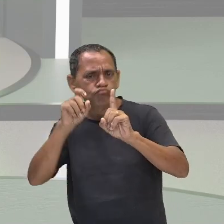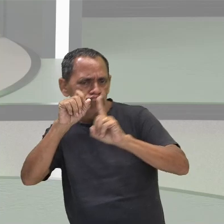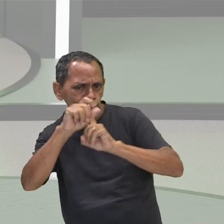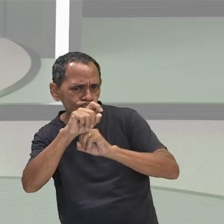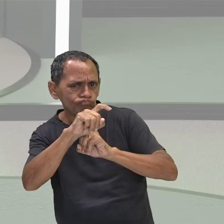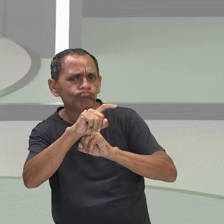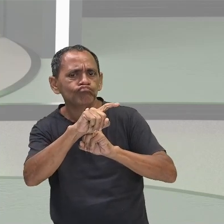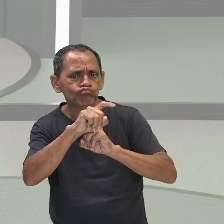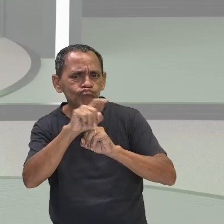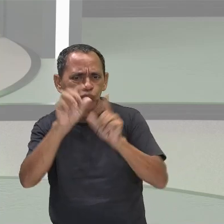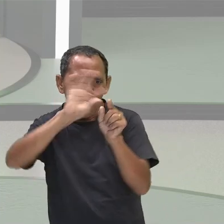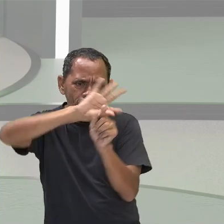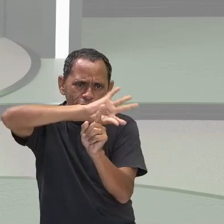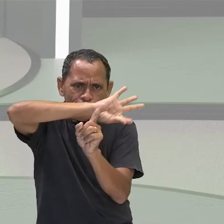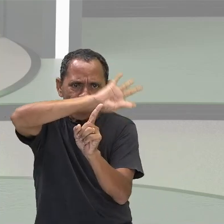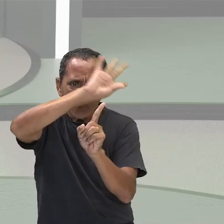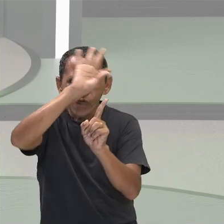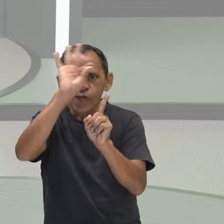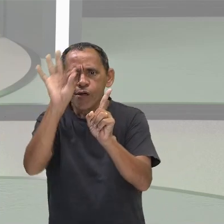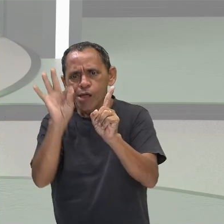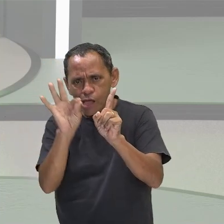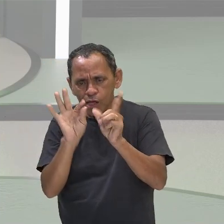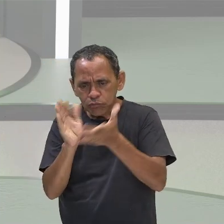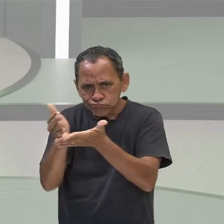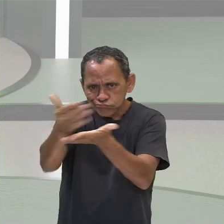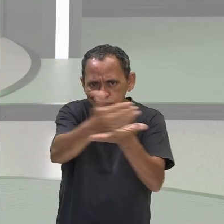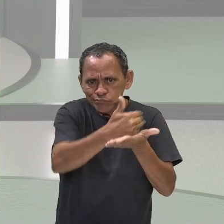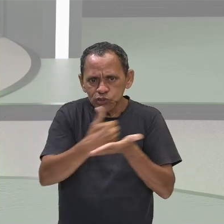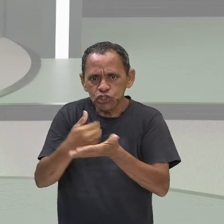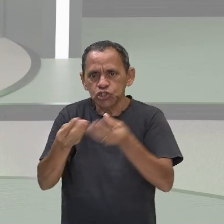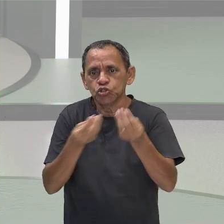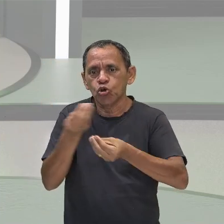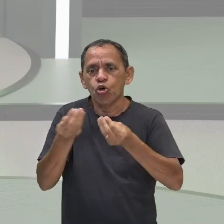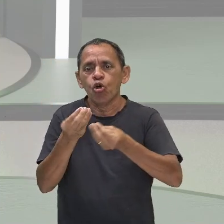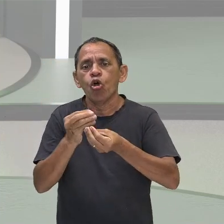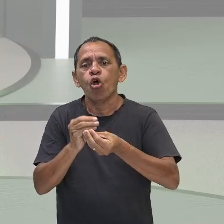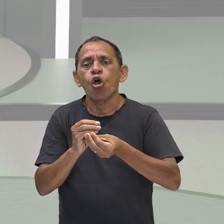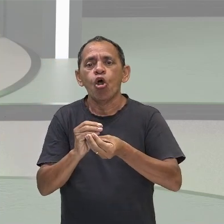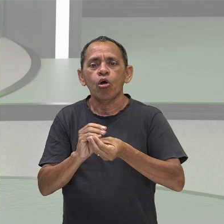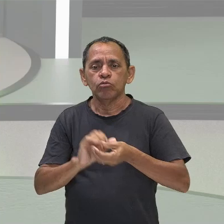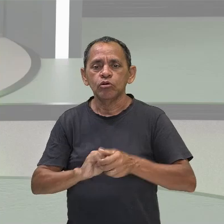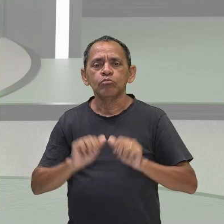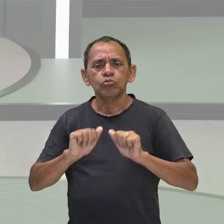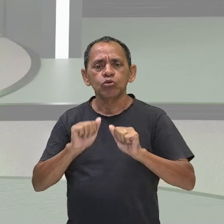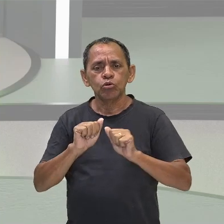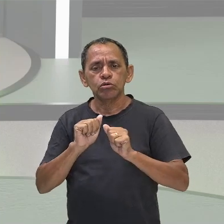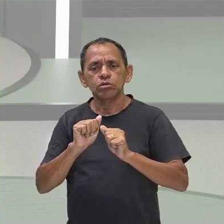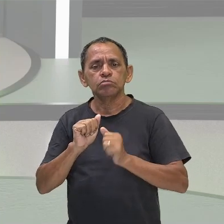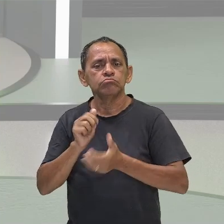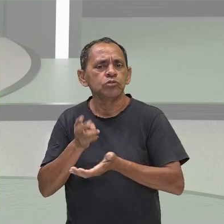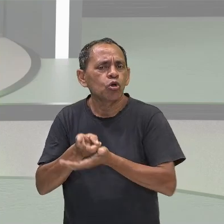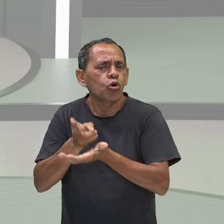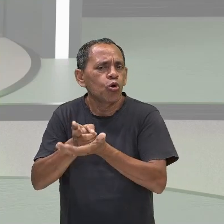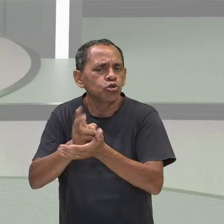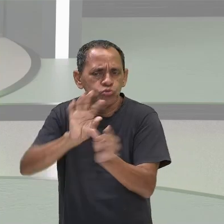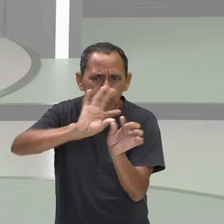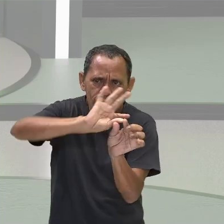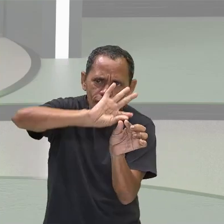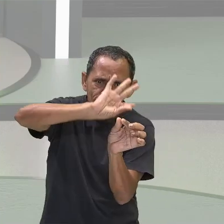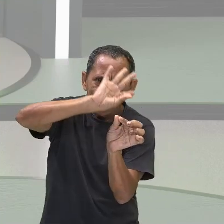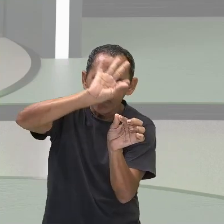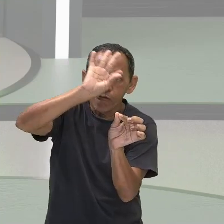seminíferos, eles vão ser reunidos aí no epidídimo para poder seguir pelo ducto